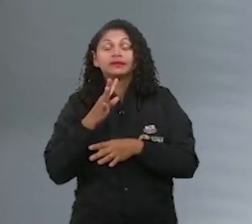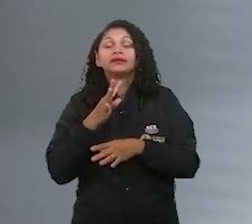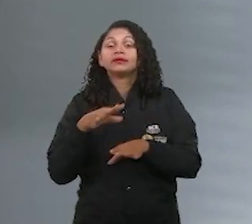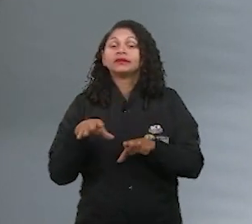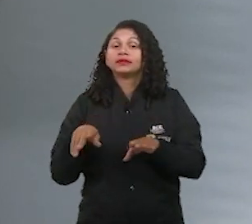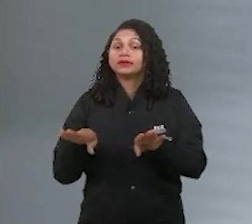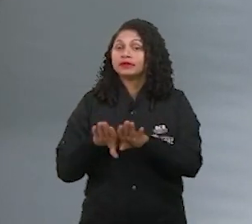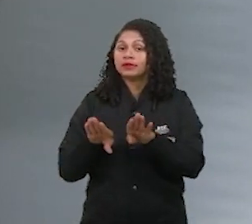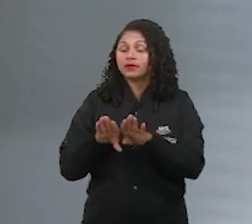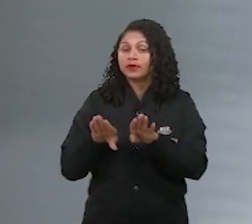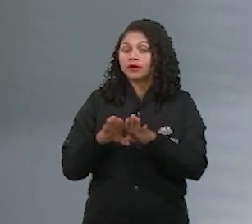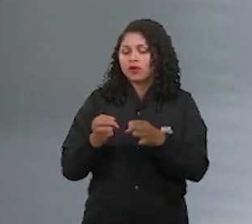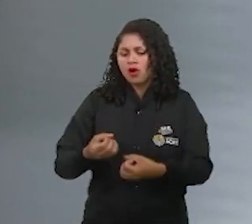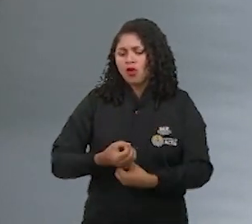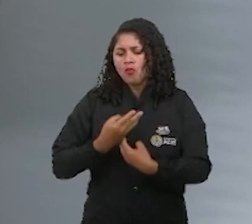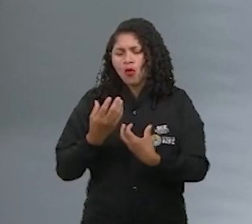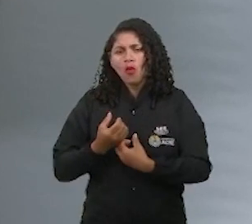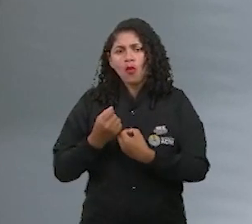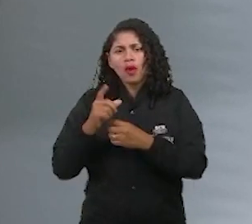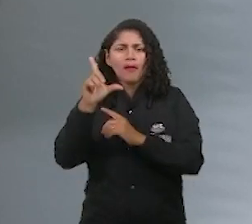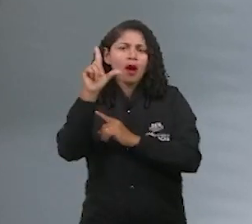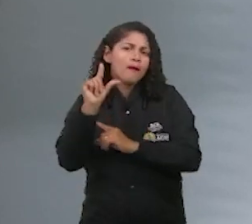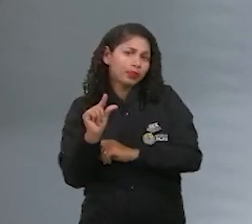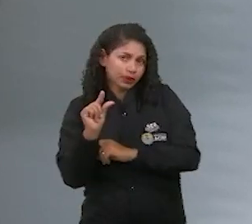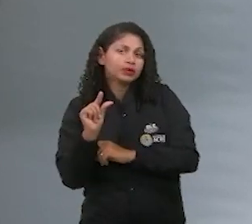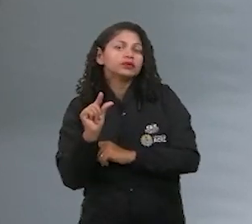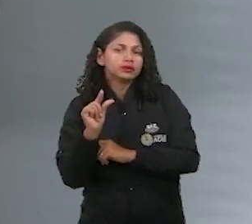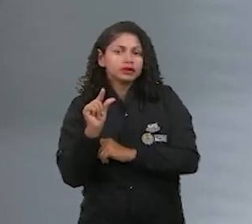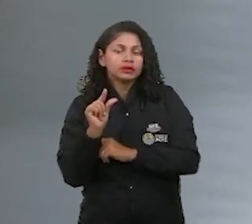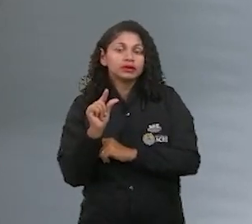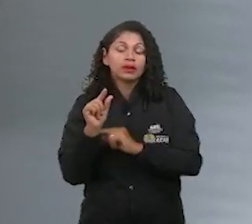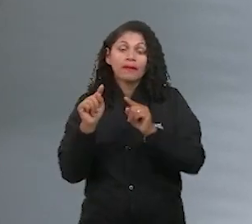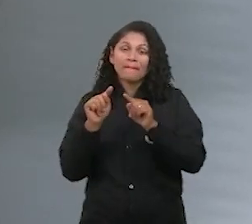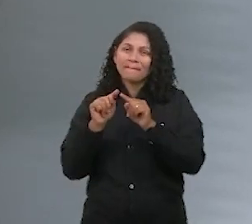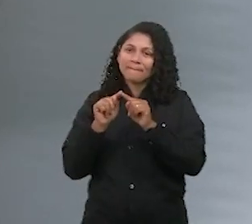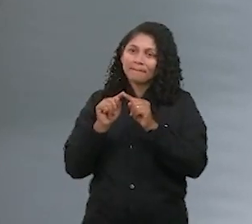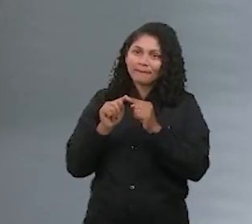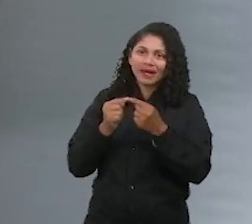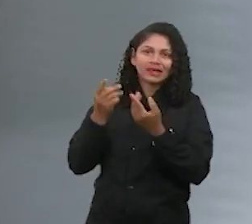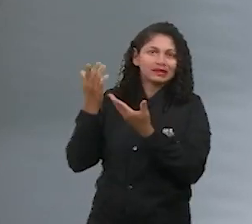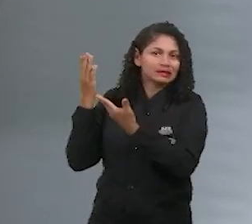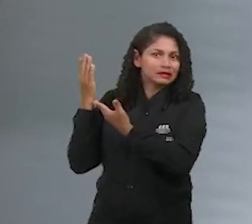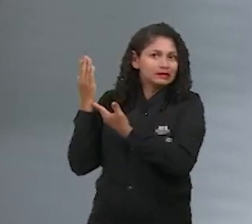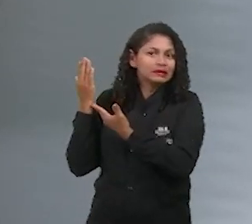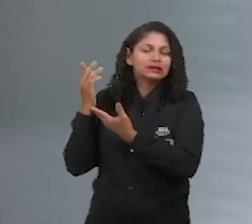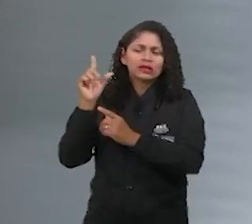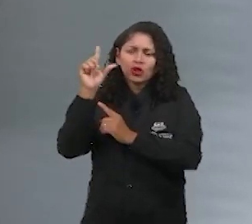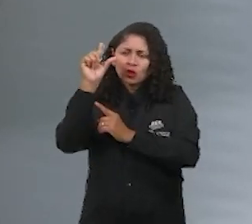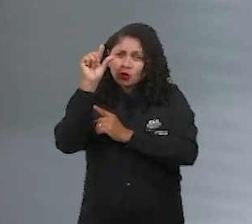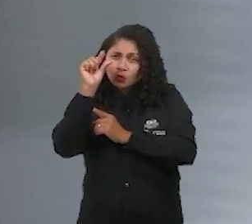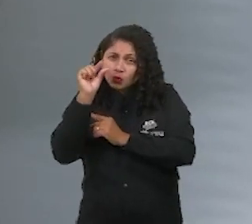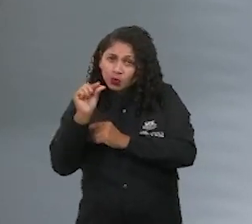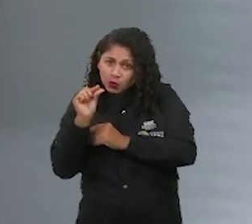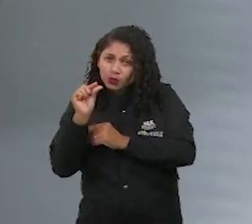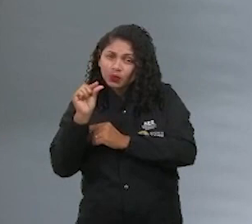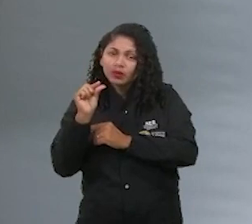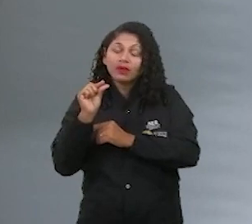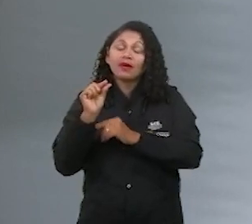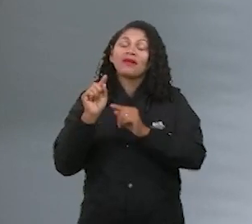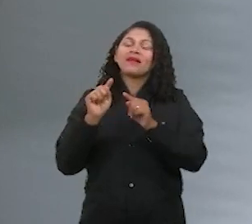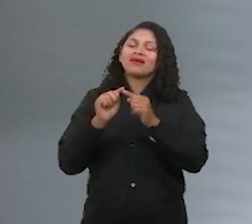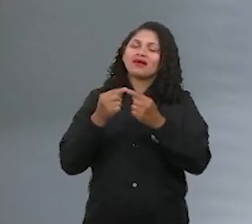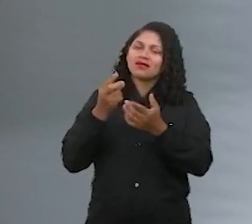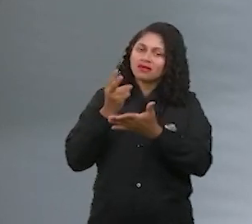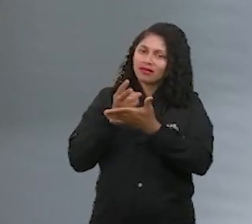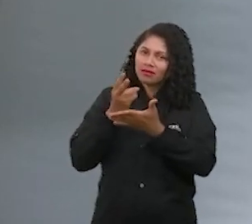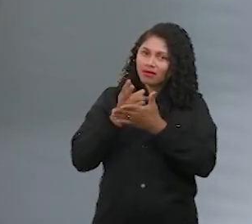sintéticos, ou seja, curtos, poemas curtos. Mas os quintanares são curtíssimos, mas sempre traz aí uma reflexão